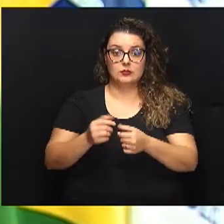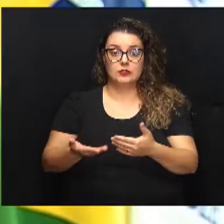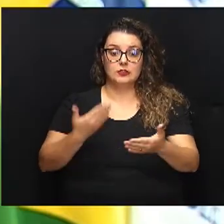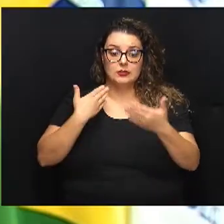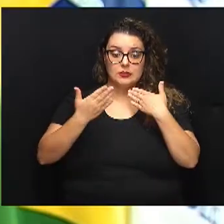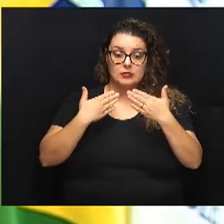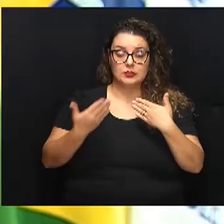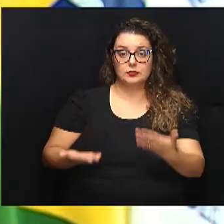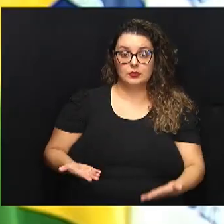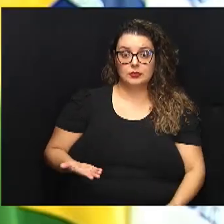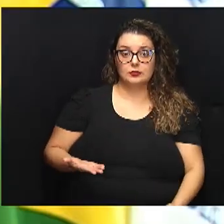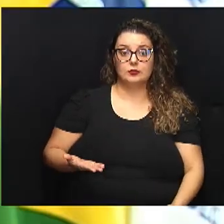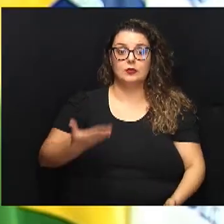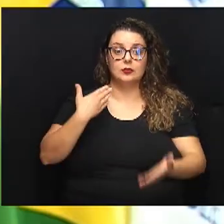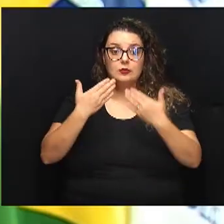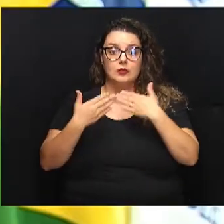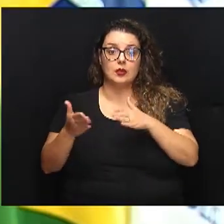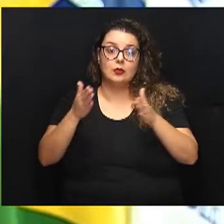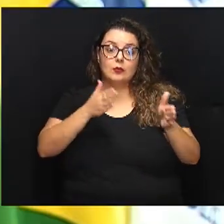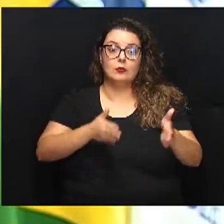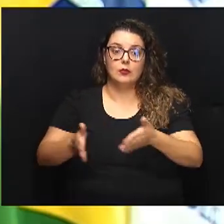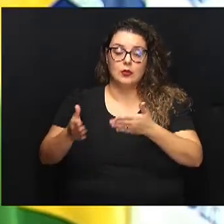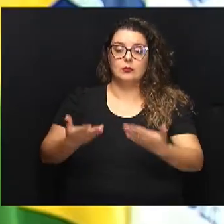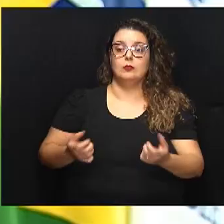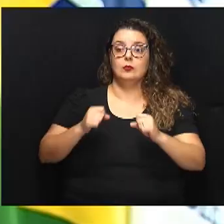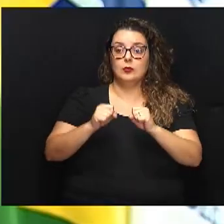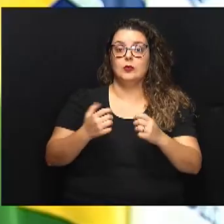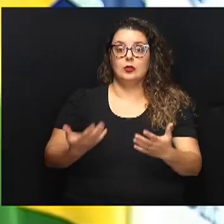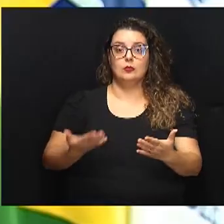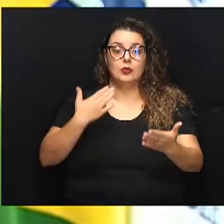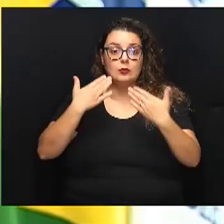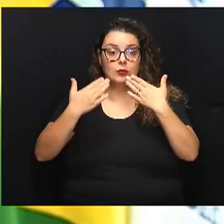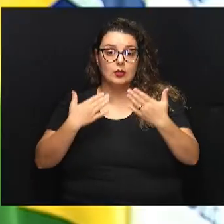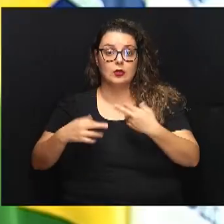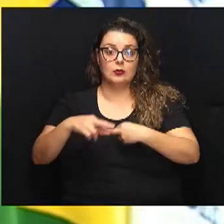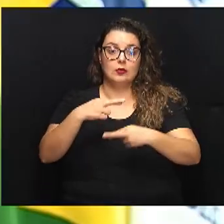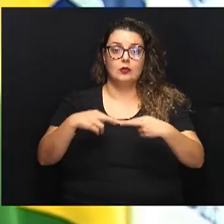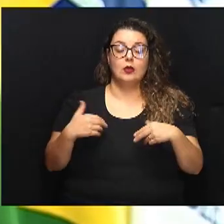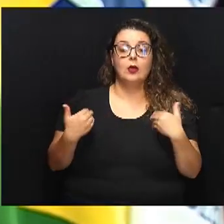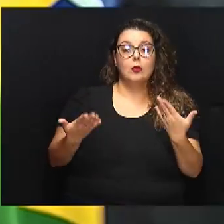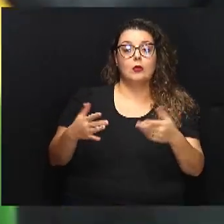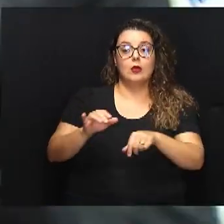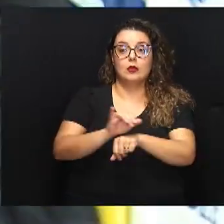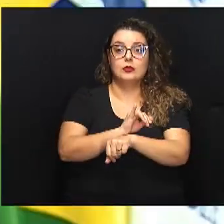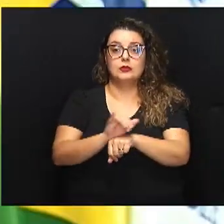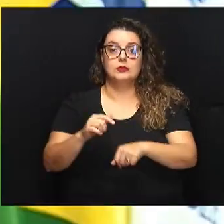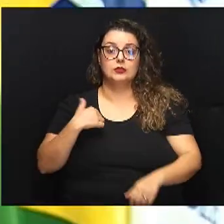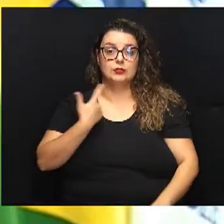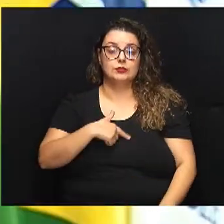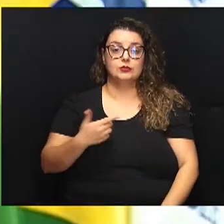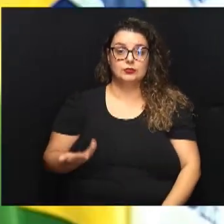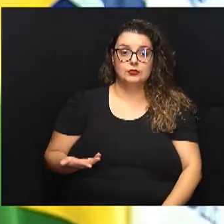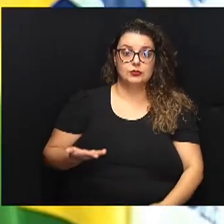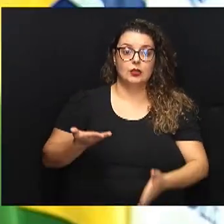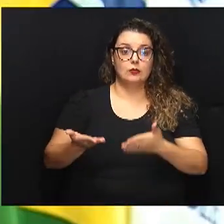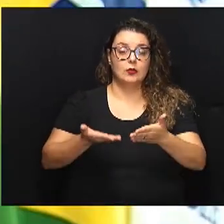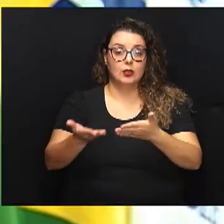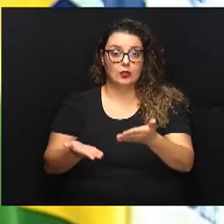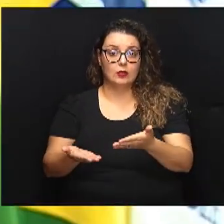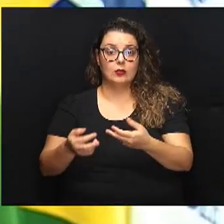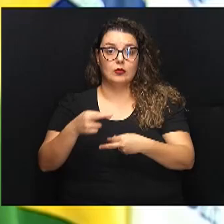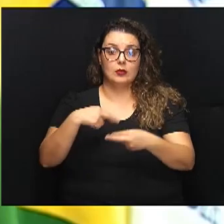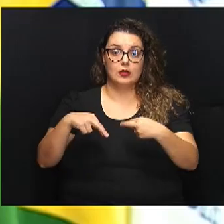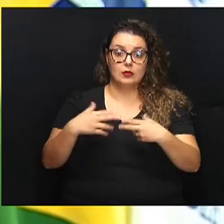conversa. Foi uma conversa produtiva, porque a gente pôde um pouco dialogar a respeito de qual é a estratégia que nós vamos lidar com relação a